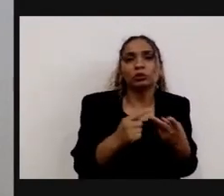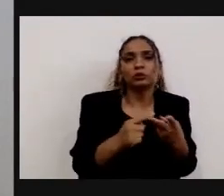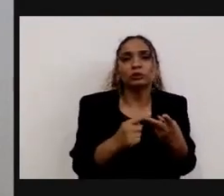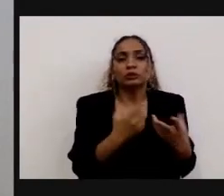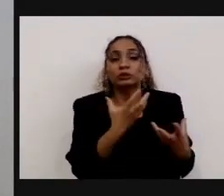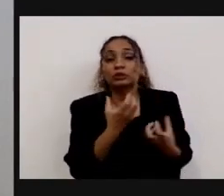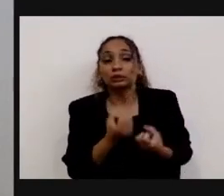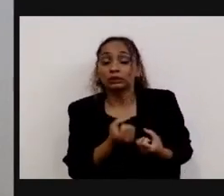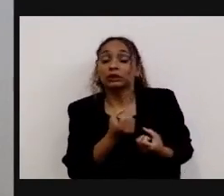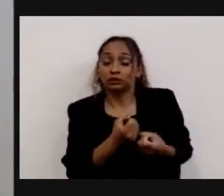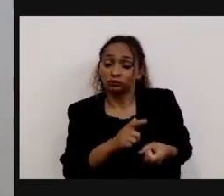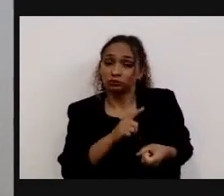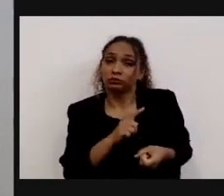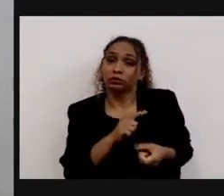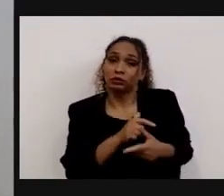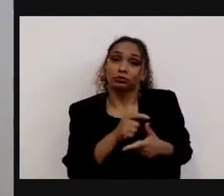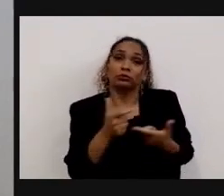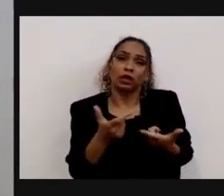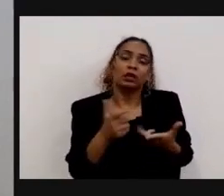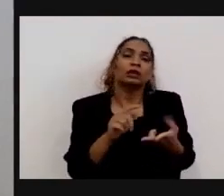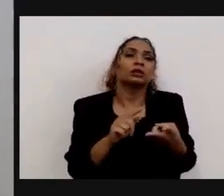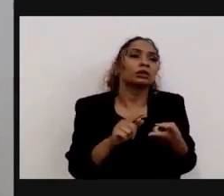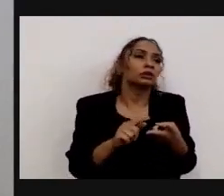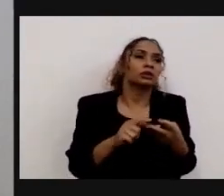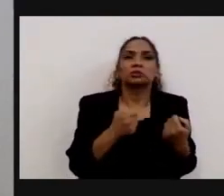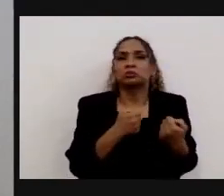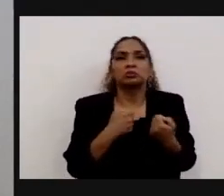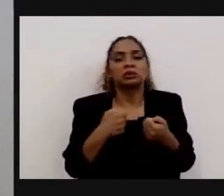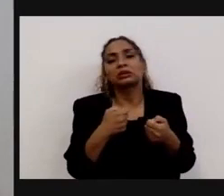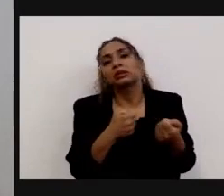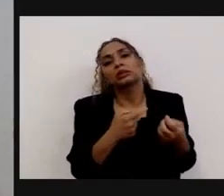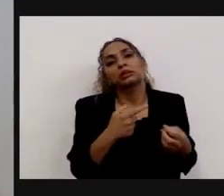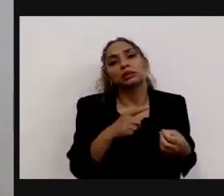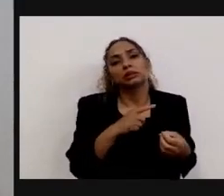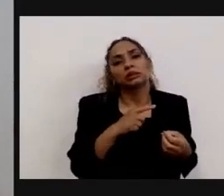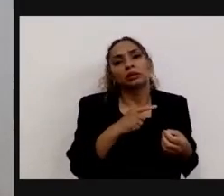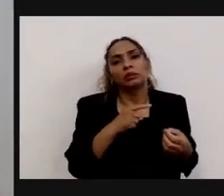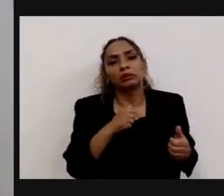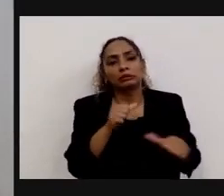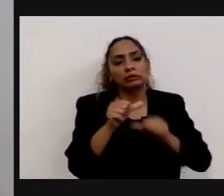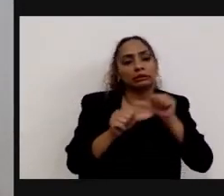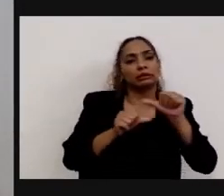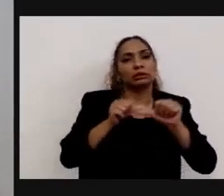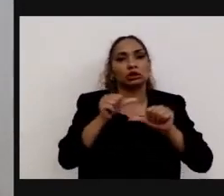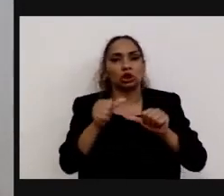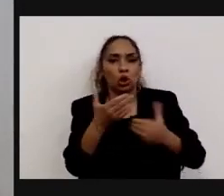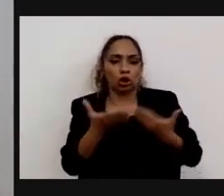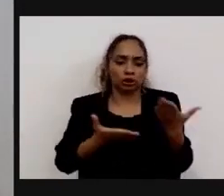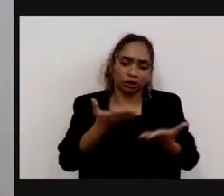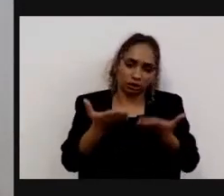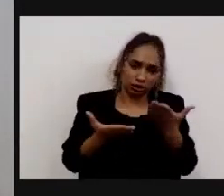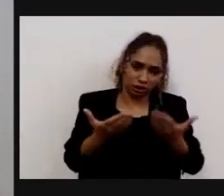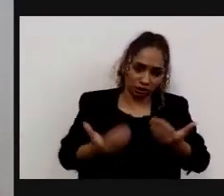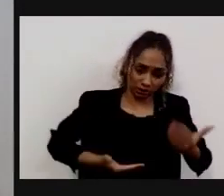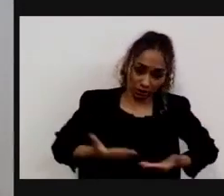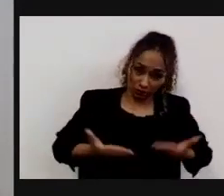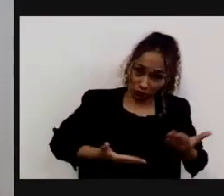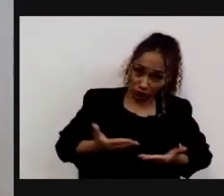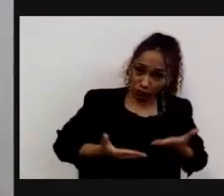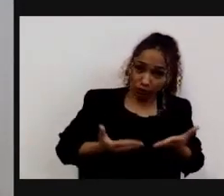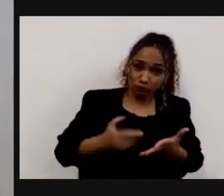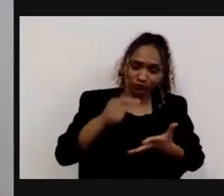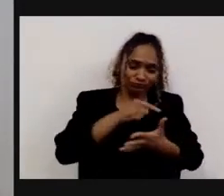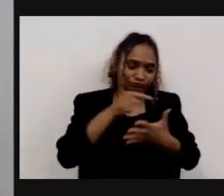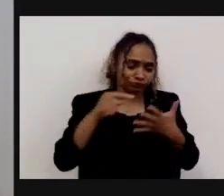retenção vamos precisar de pai não vai precisar né ter tanta troca de servidor então tem uma série